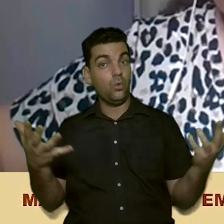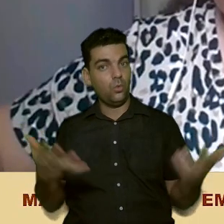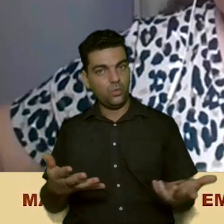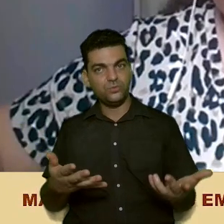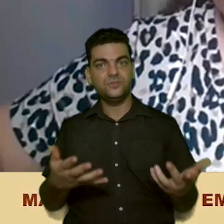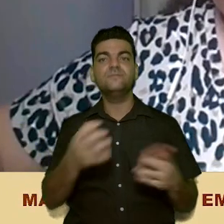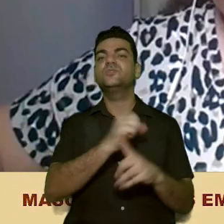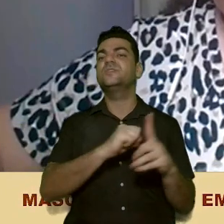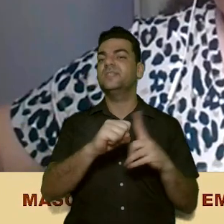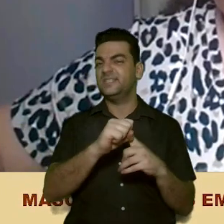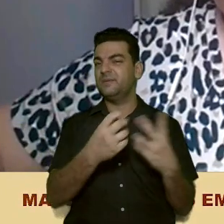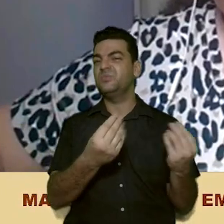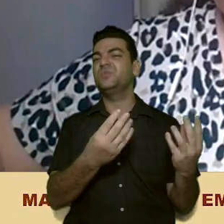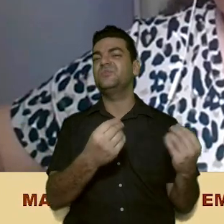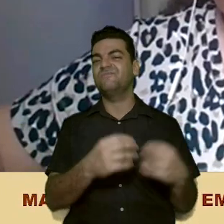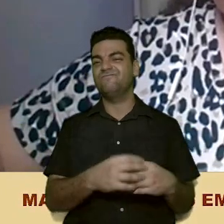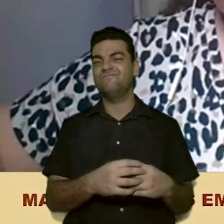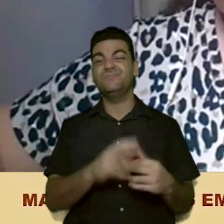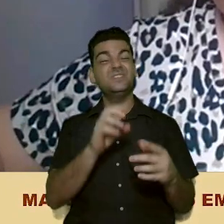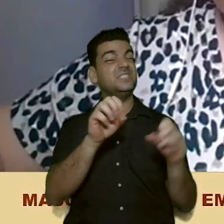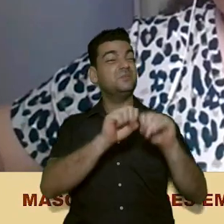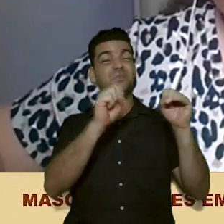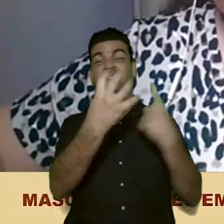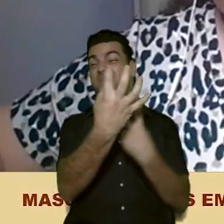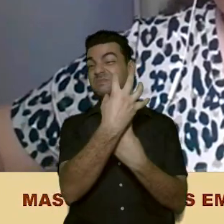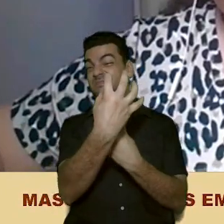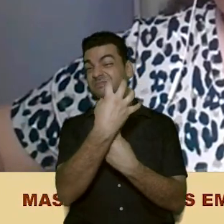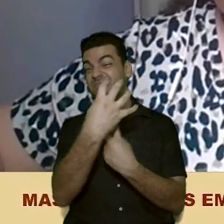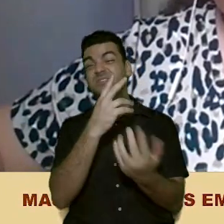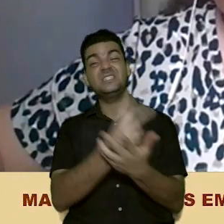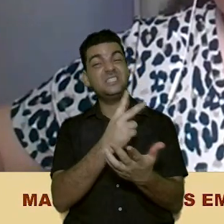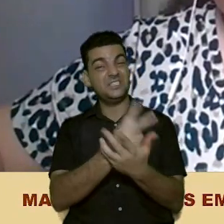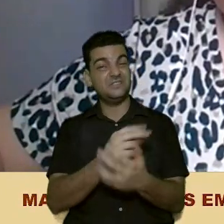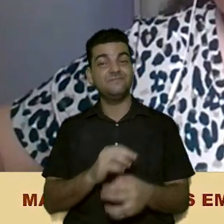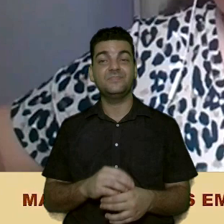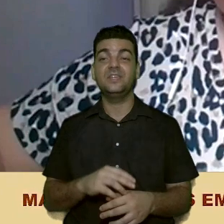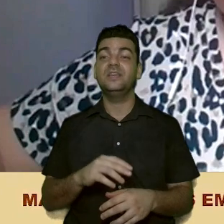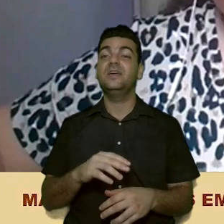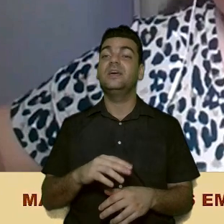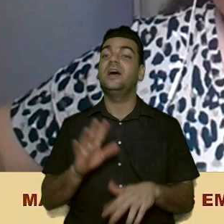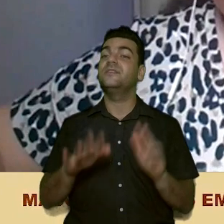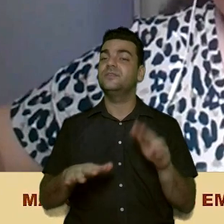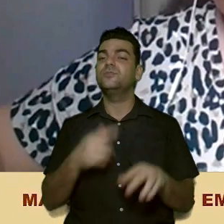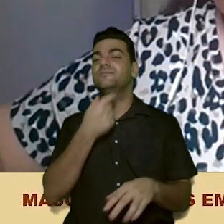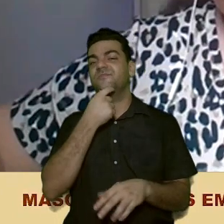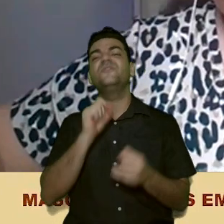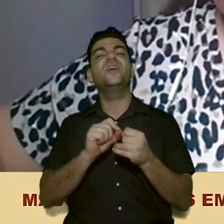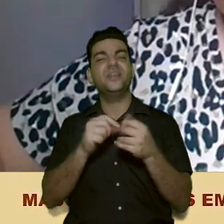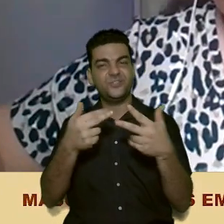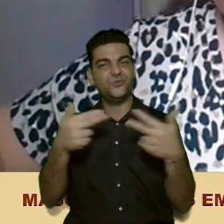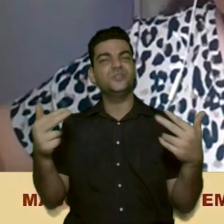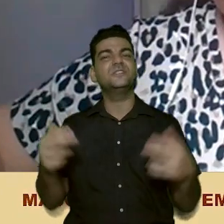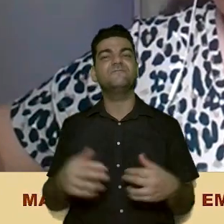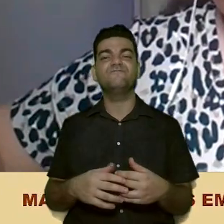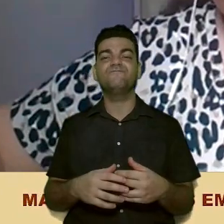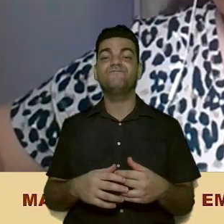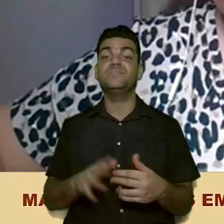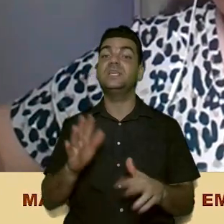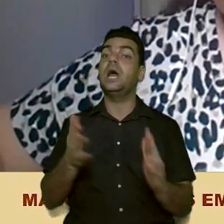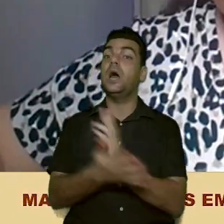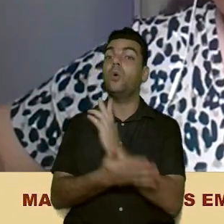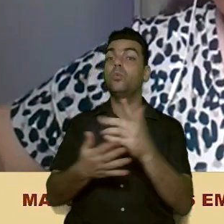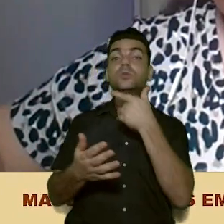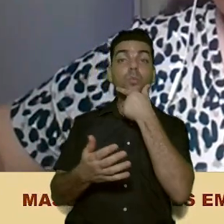pelo machismo, a estrutura é machista, então todo mundo que está aqui, os homens principalmente, são machistas, e muitas mulheres